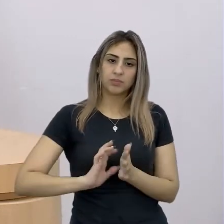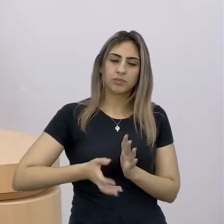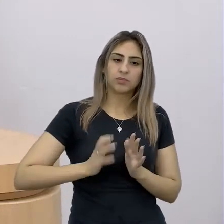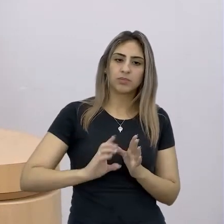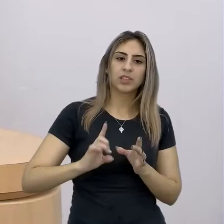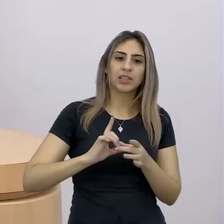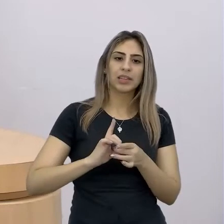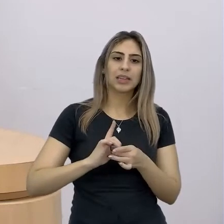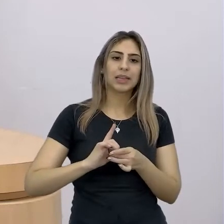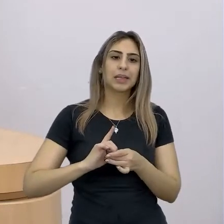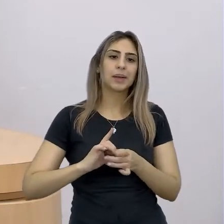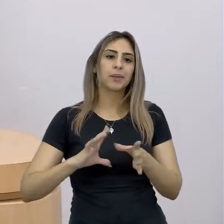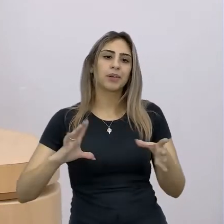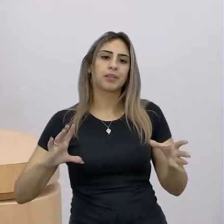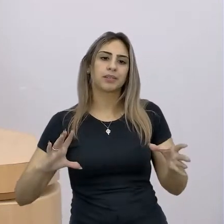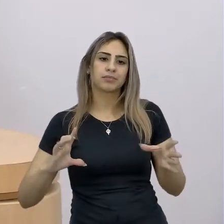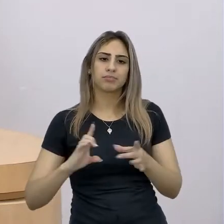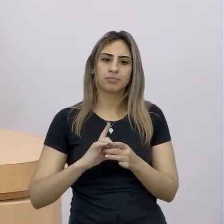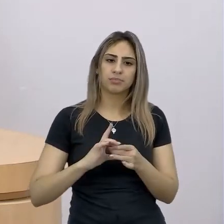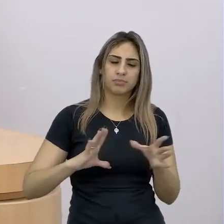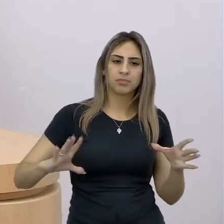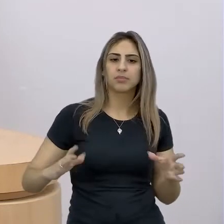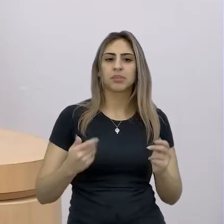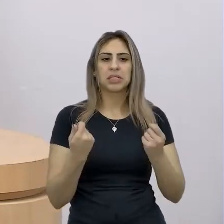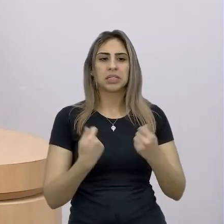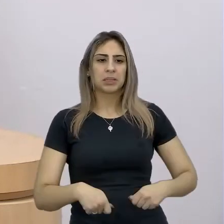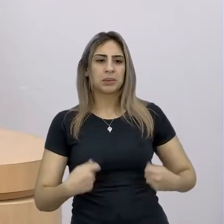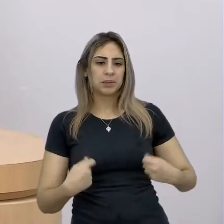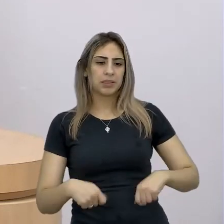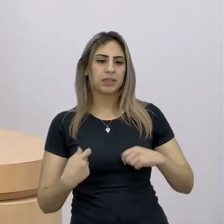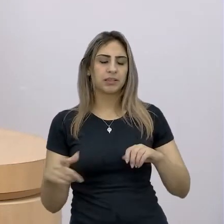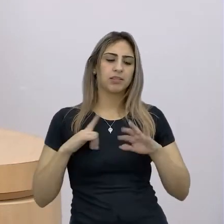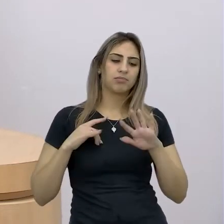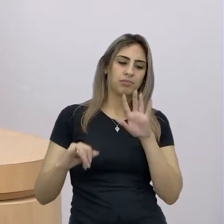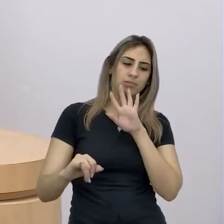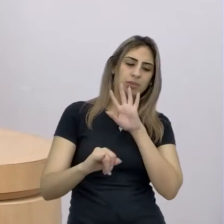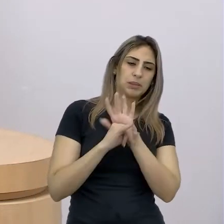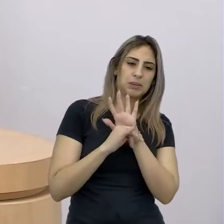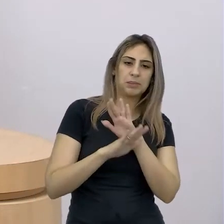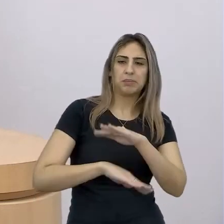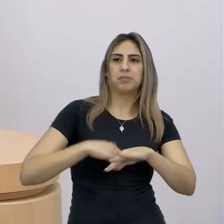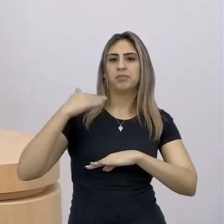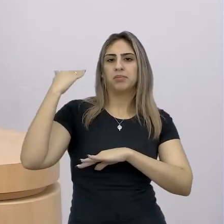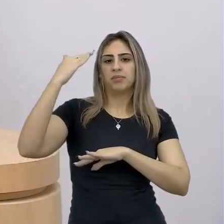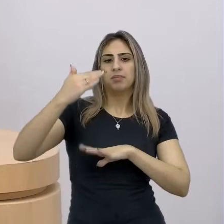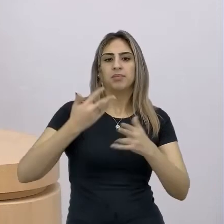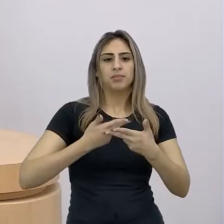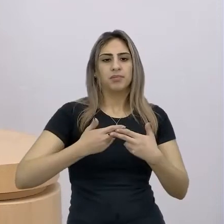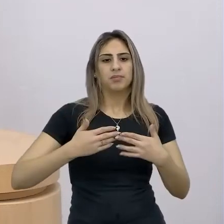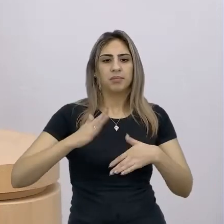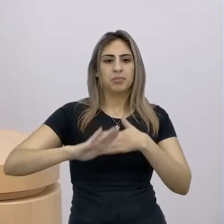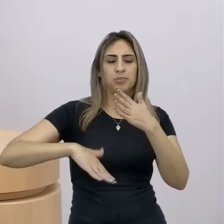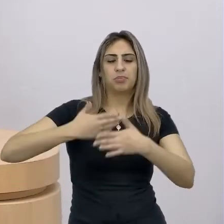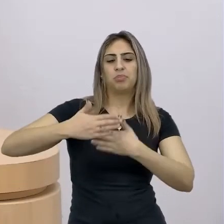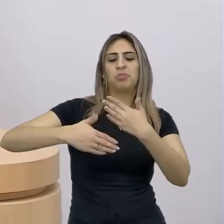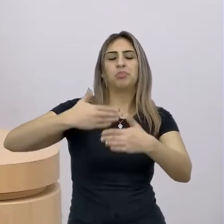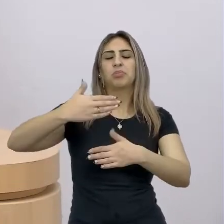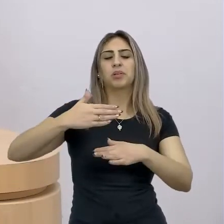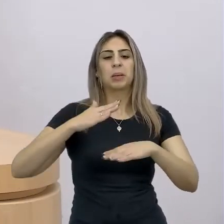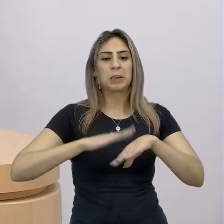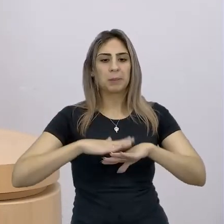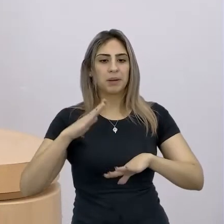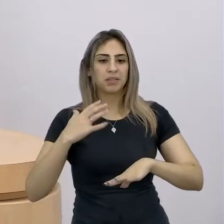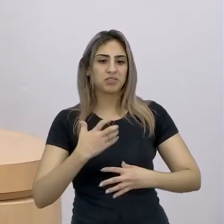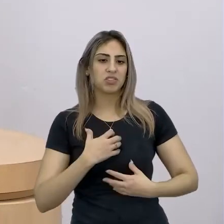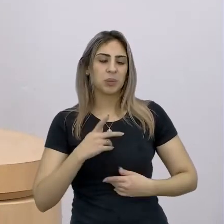Partido Democrata, que teria identificação maior com os ideais progressistas da